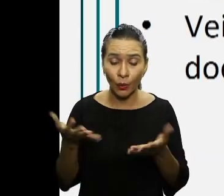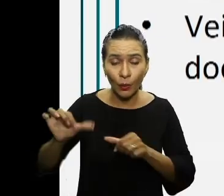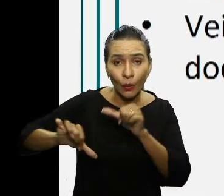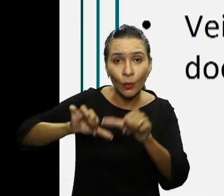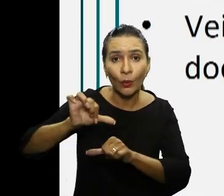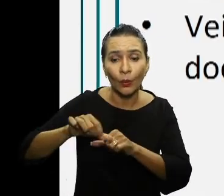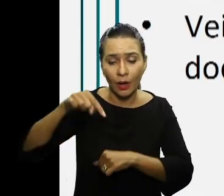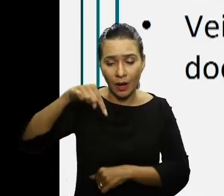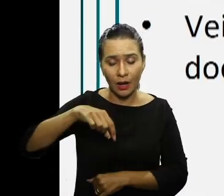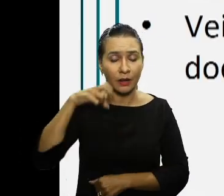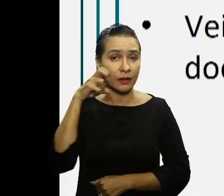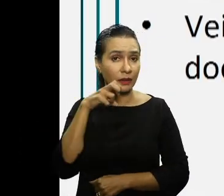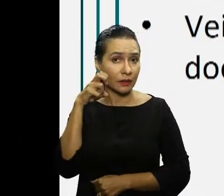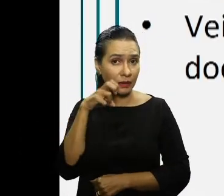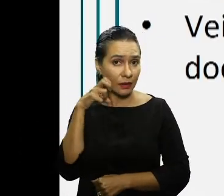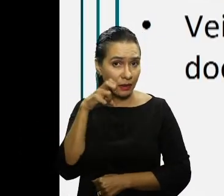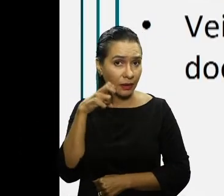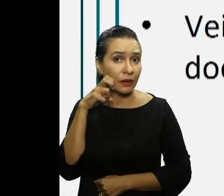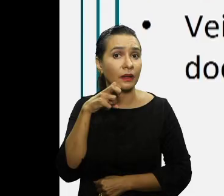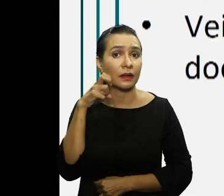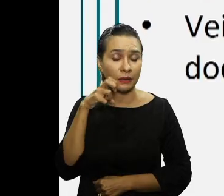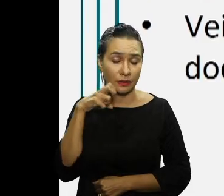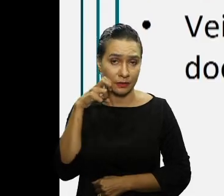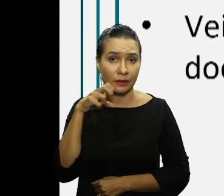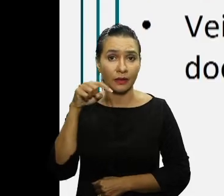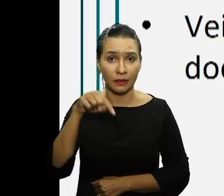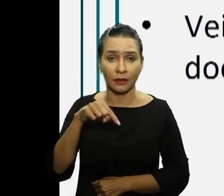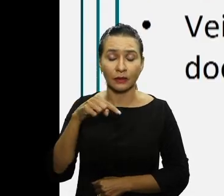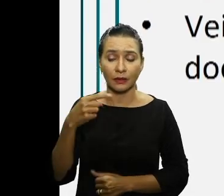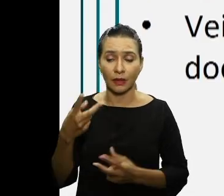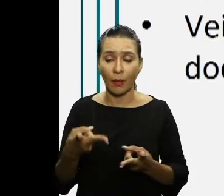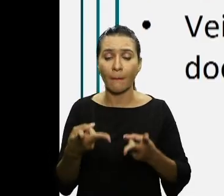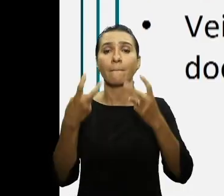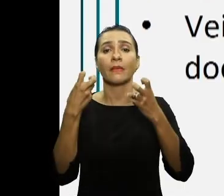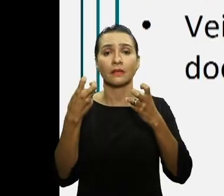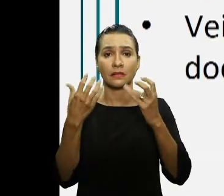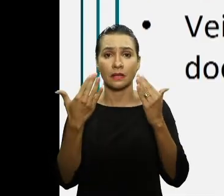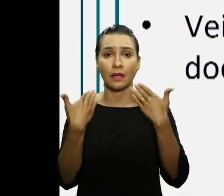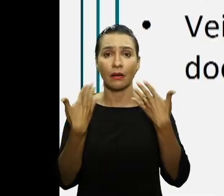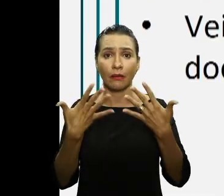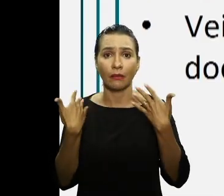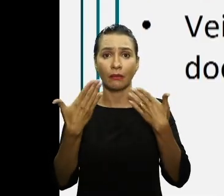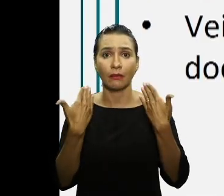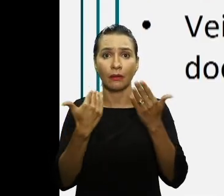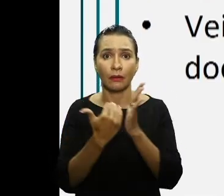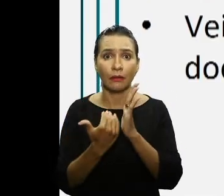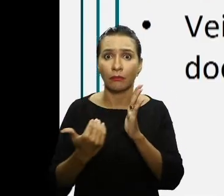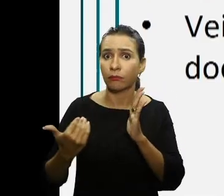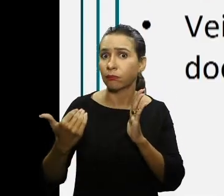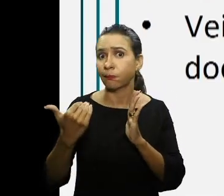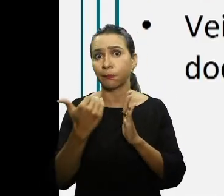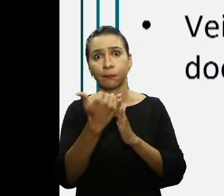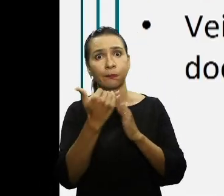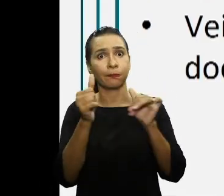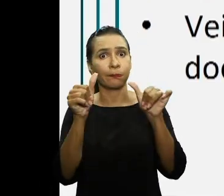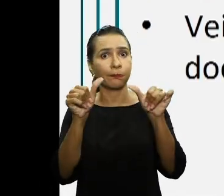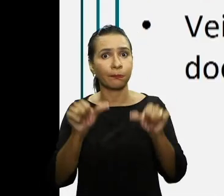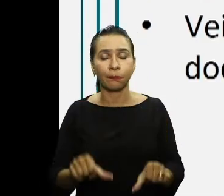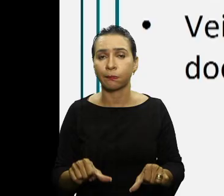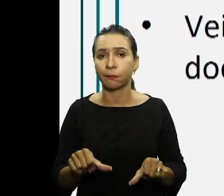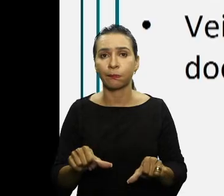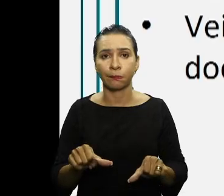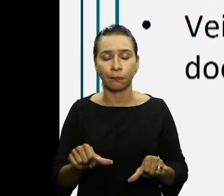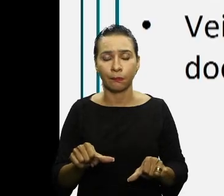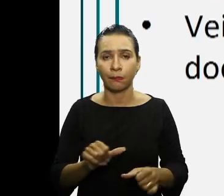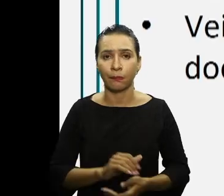na nossa cidade mesmo, por mais que a gente não tenha as estações do ano bem definidas, que aqui a gente também percebe que o clima